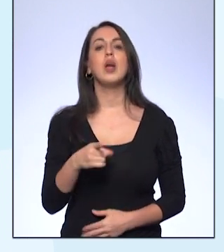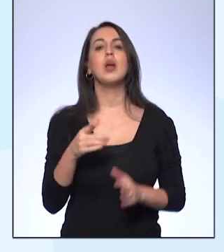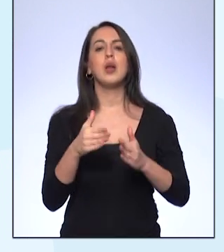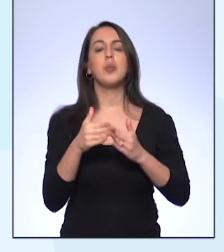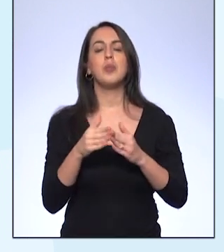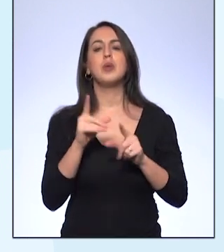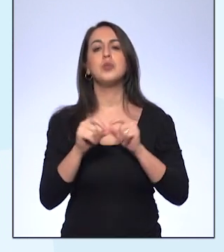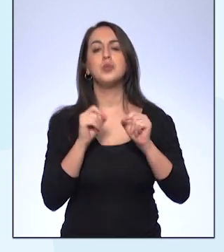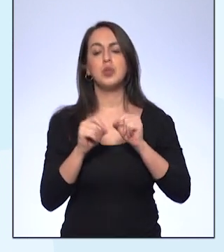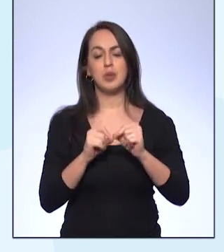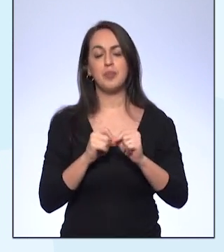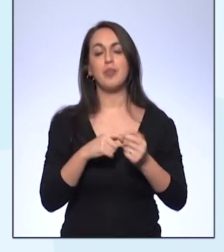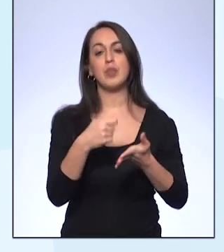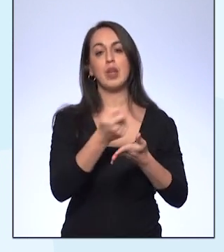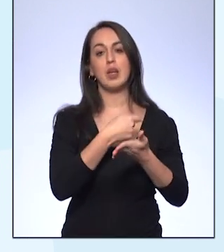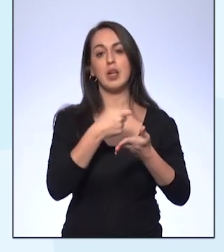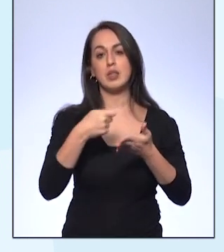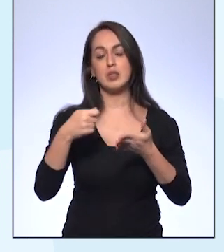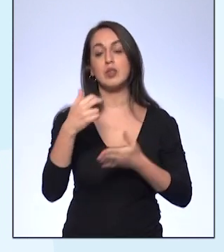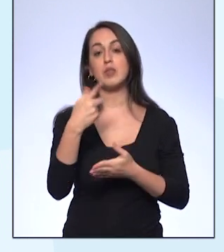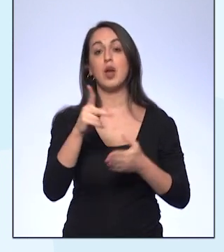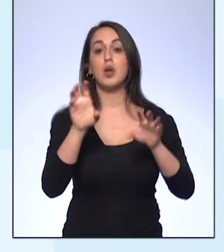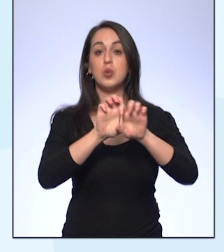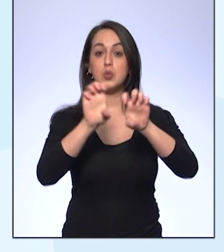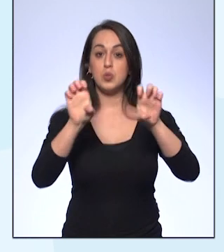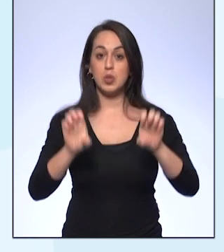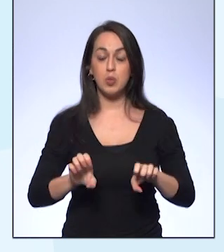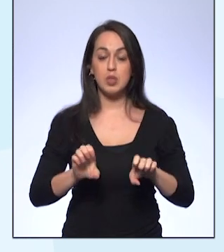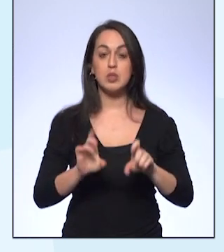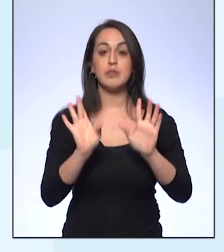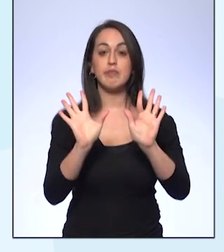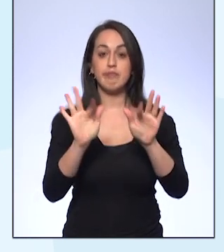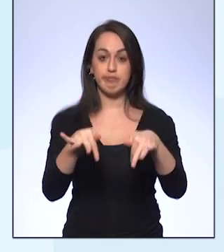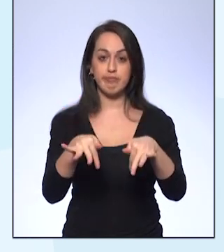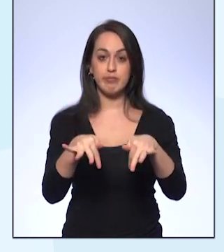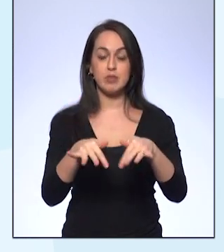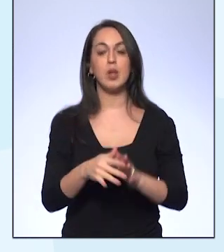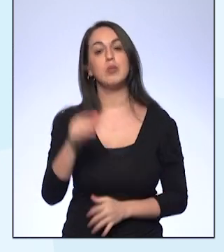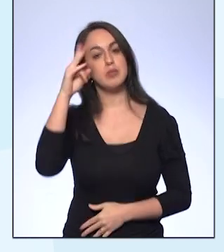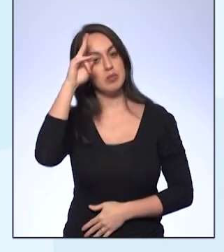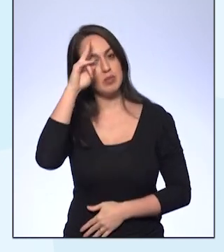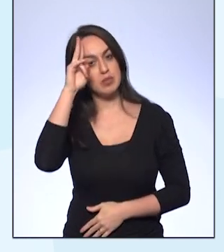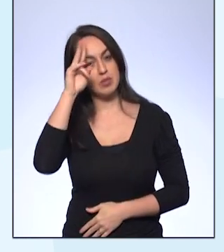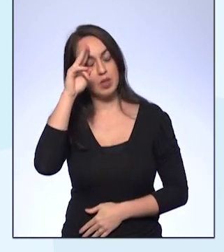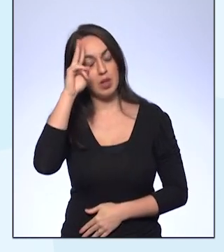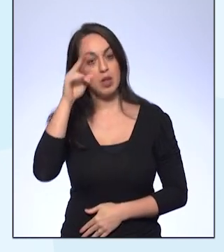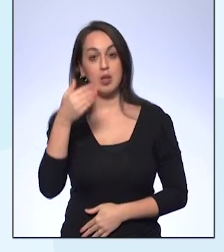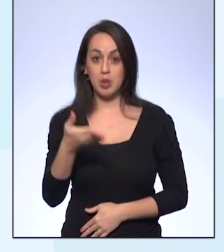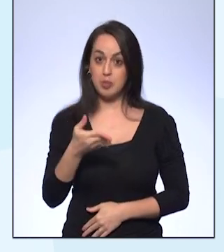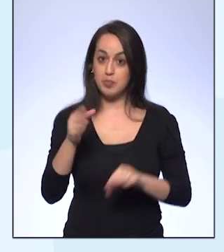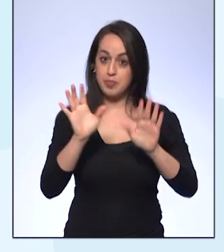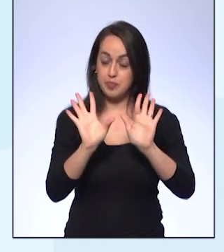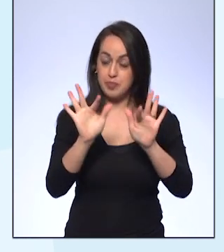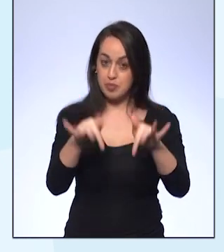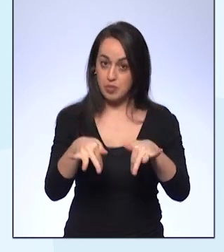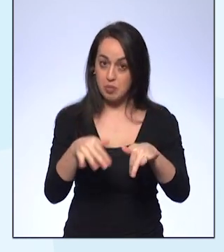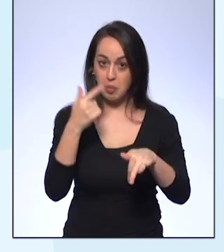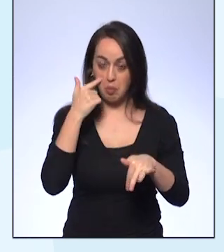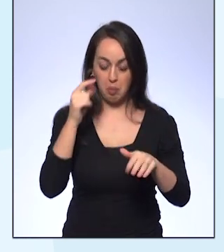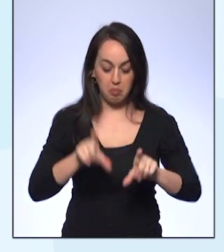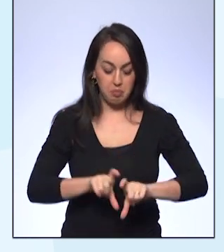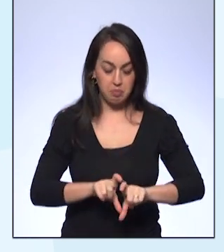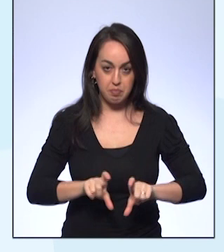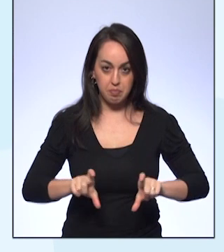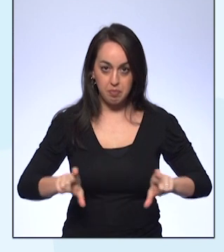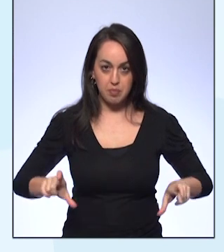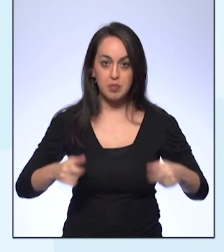você escreva a sua equação na forma final. Então, lembra, essa forma final aí embaixo, eu tenho